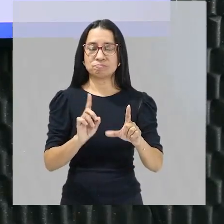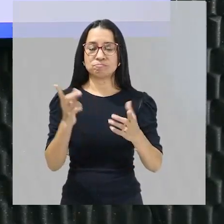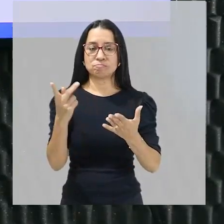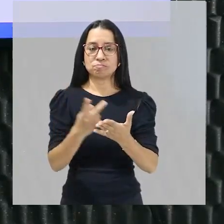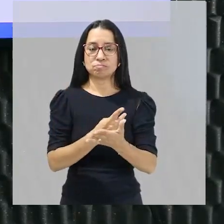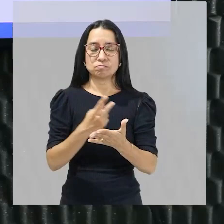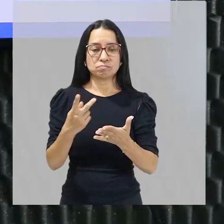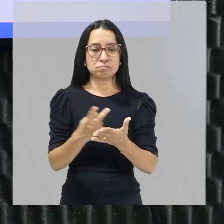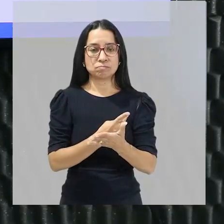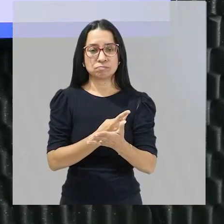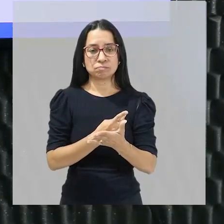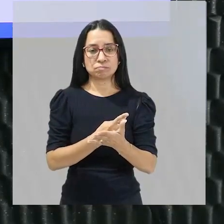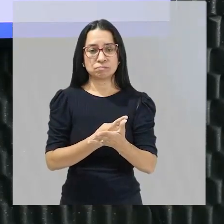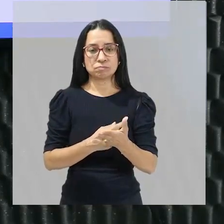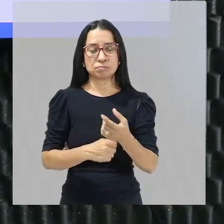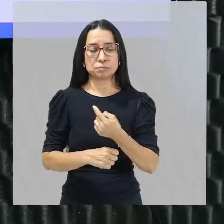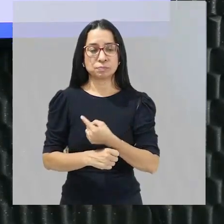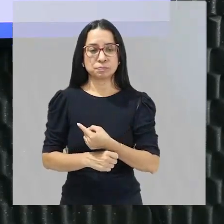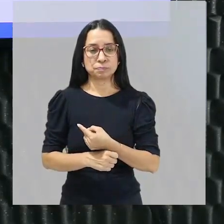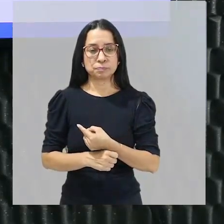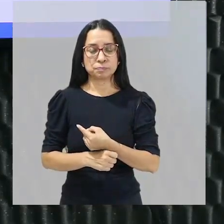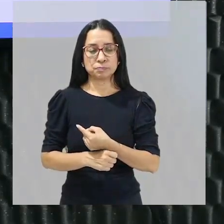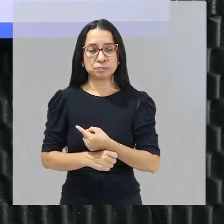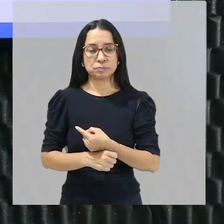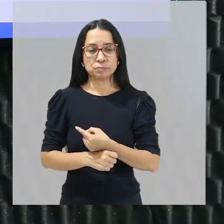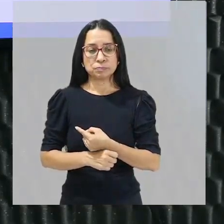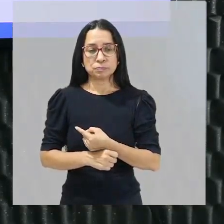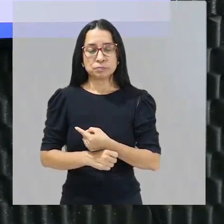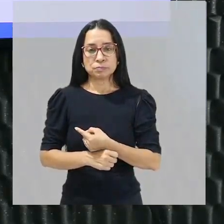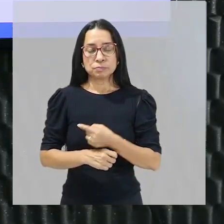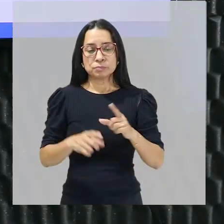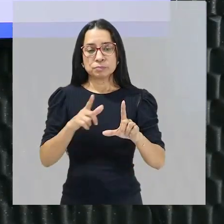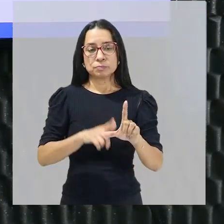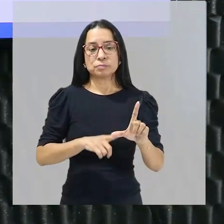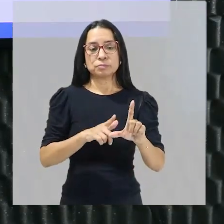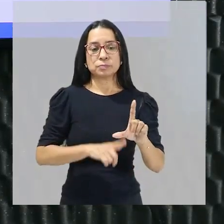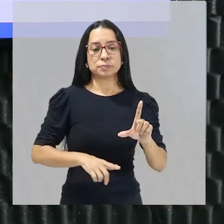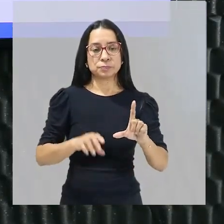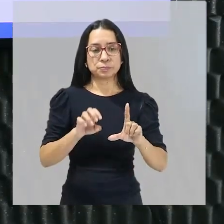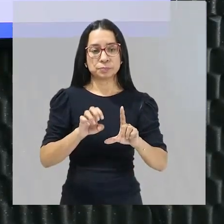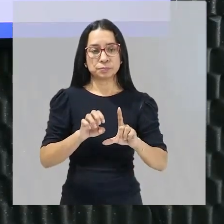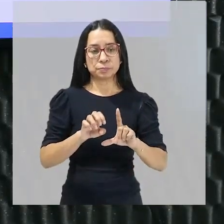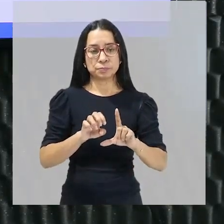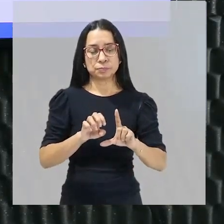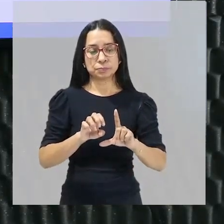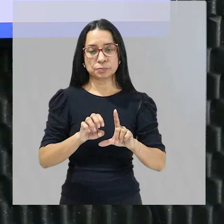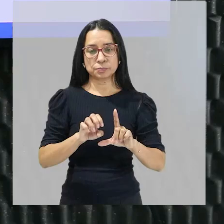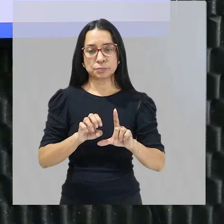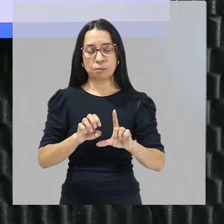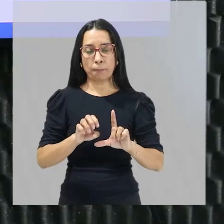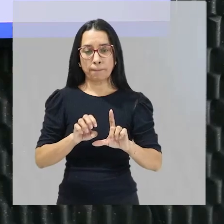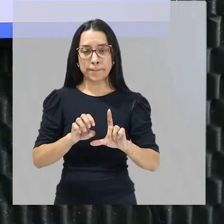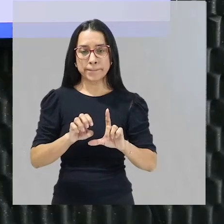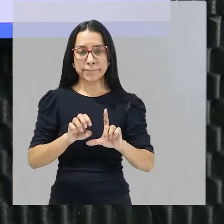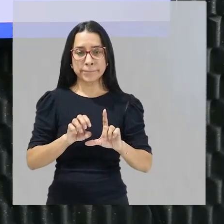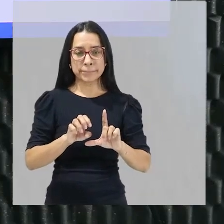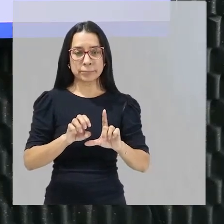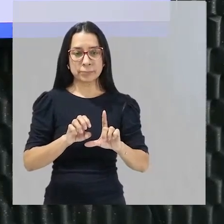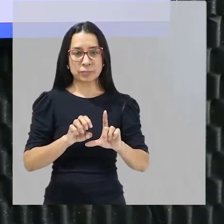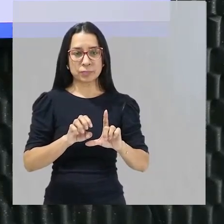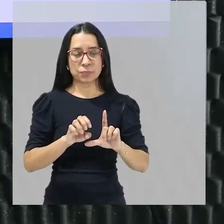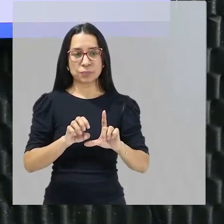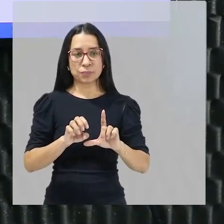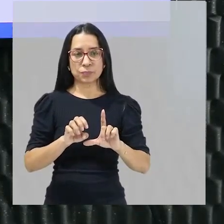criticado, e sim a criação de rótulos, estereótipos e imagens. Contestação de estereótipos